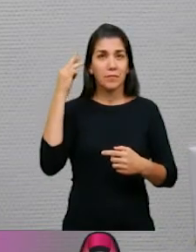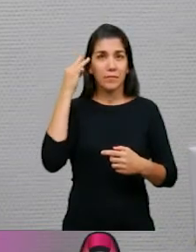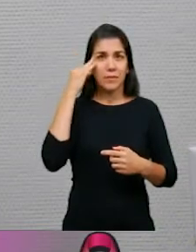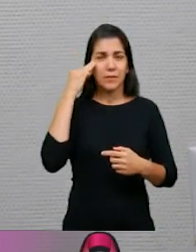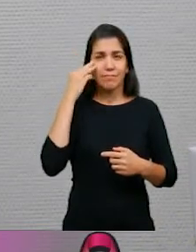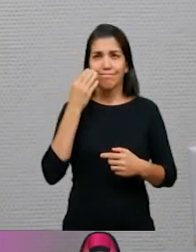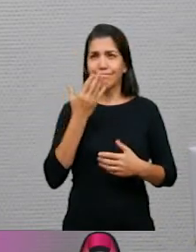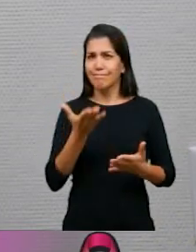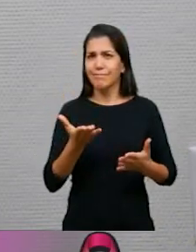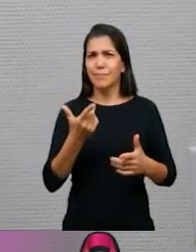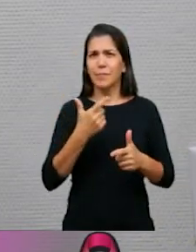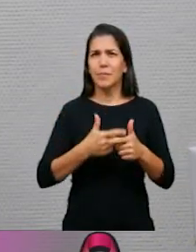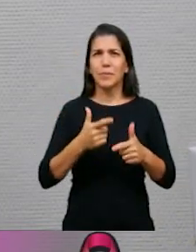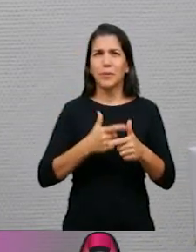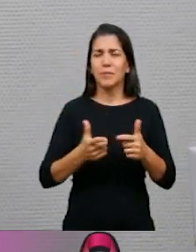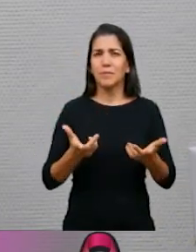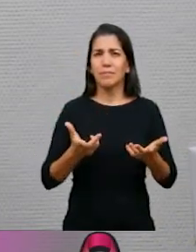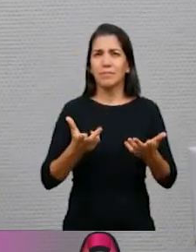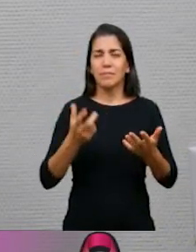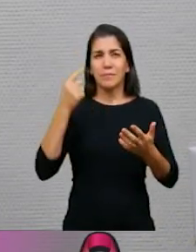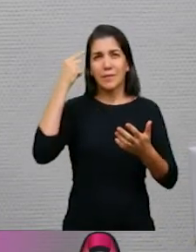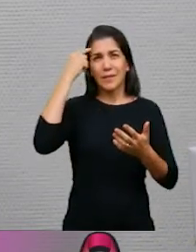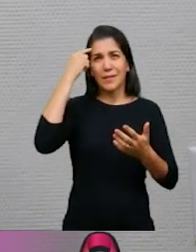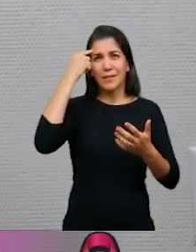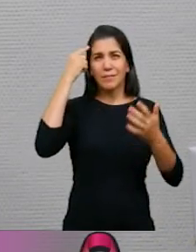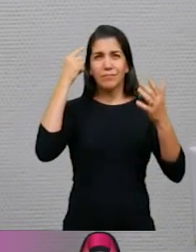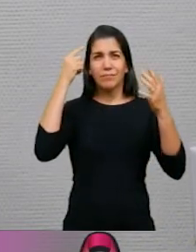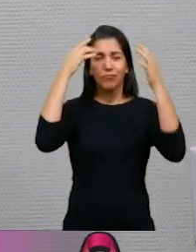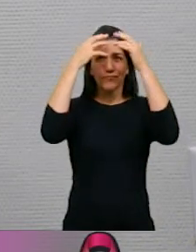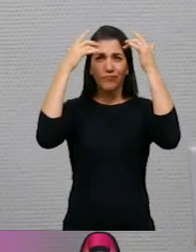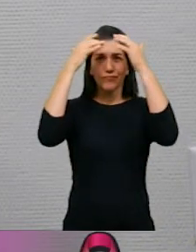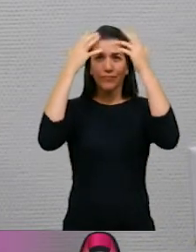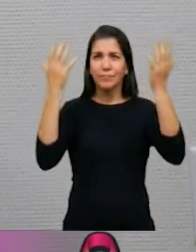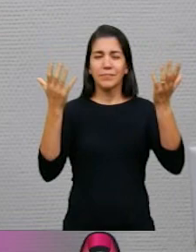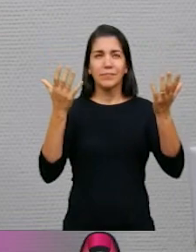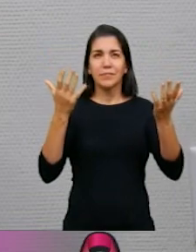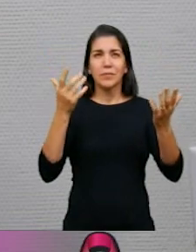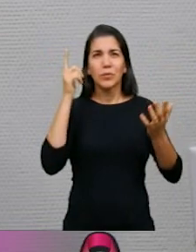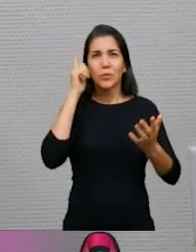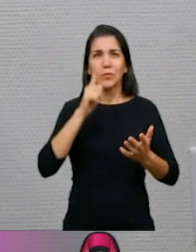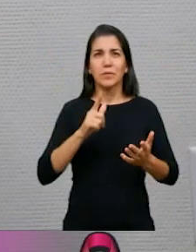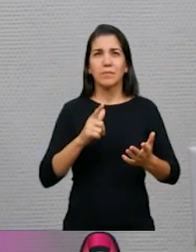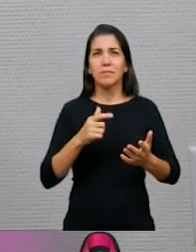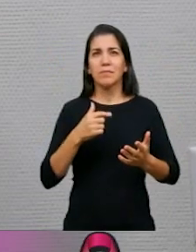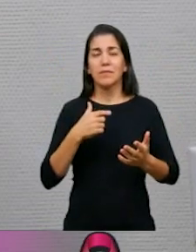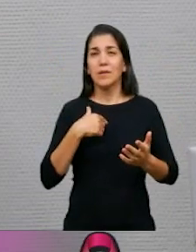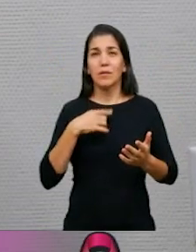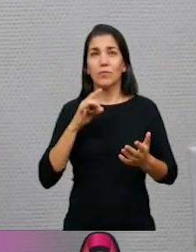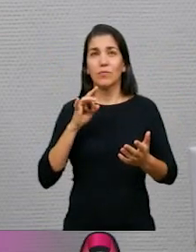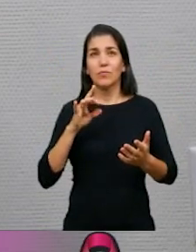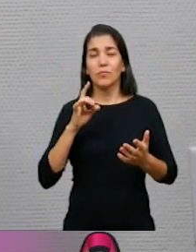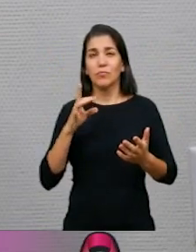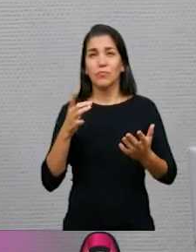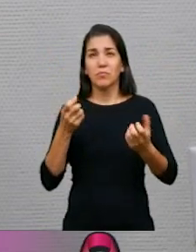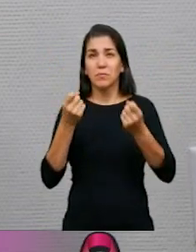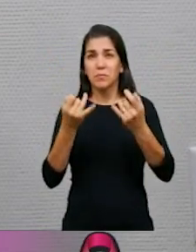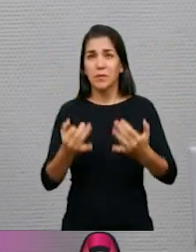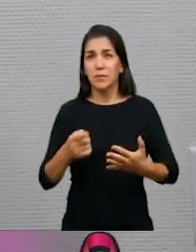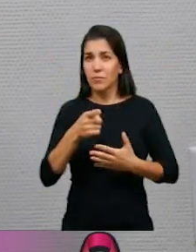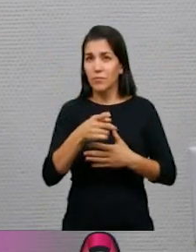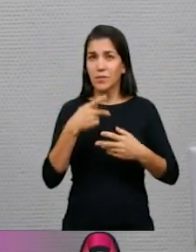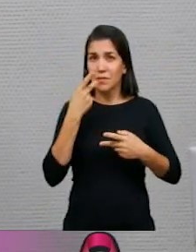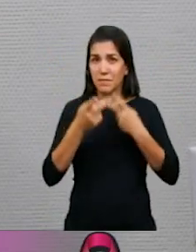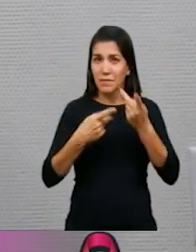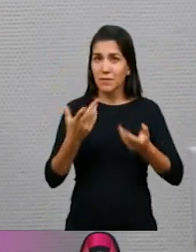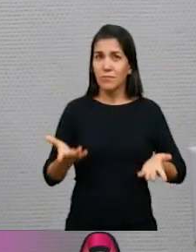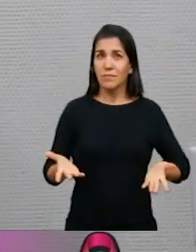ele não consegue concatenar as ideias e está falando de adivinhação, não tem nada, eu só fiz uma análise do que ele falou, meu irmão. Você falou e agora há pouco analisei o